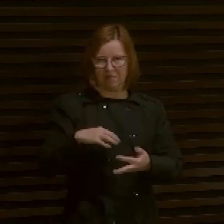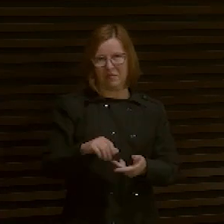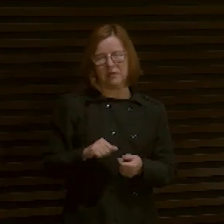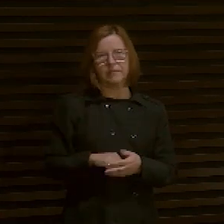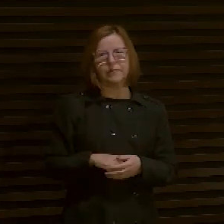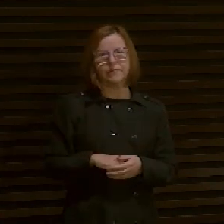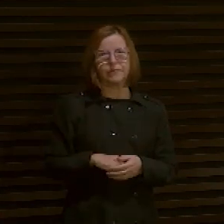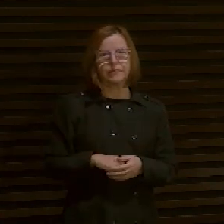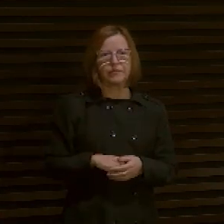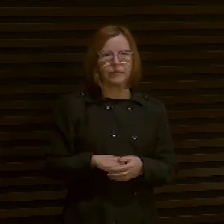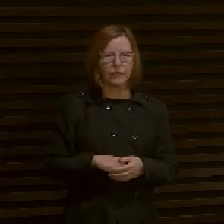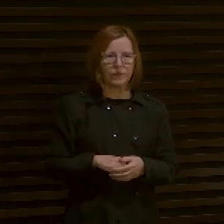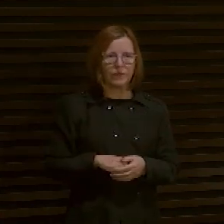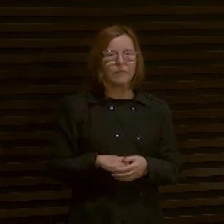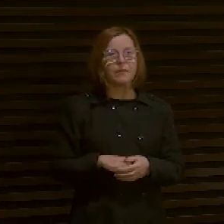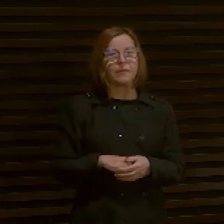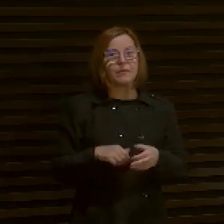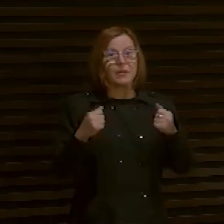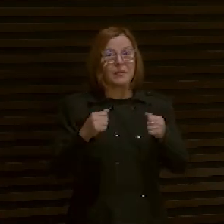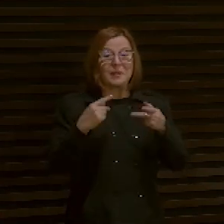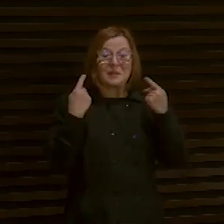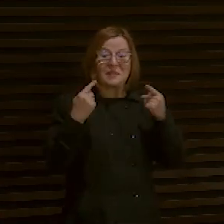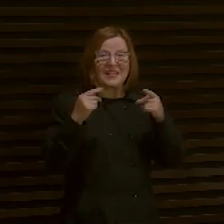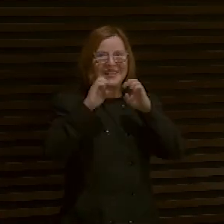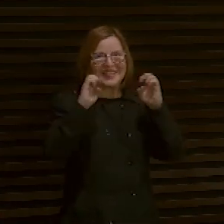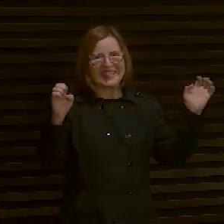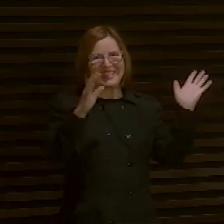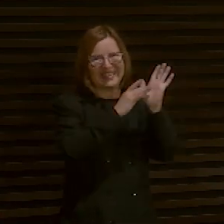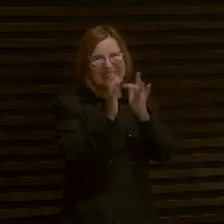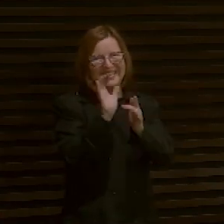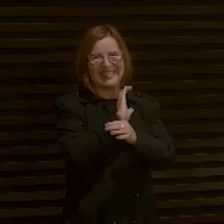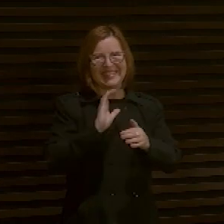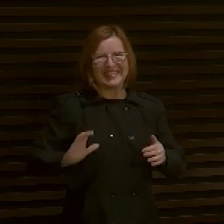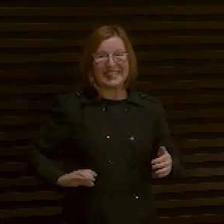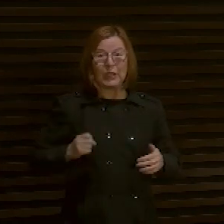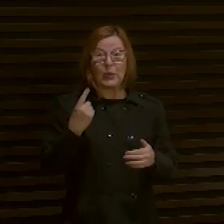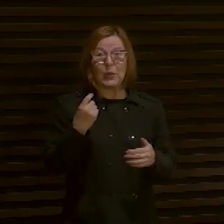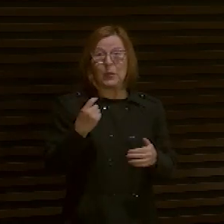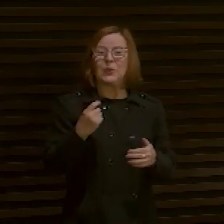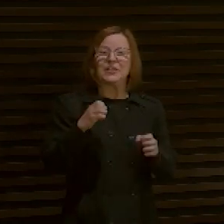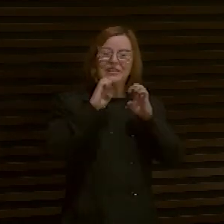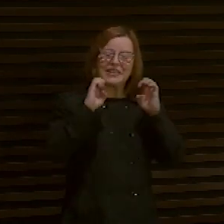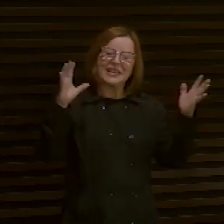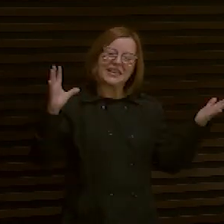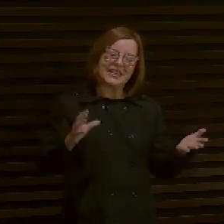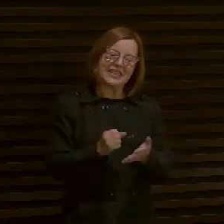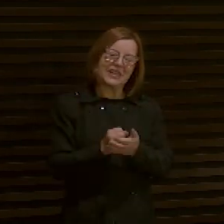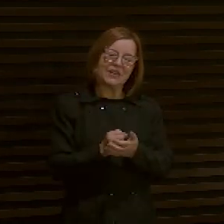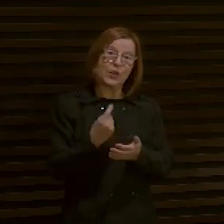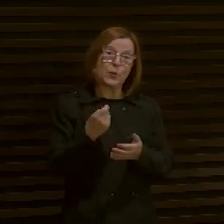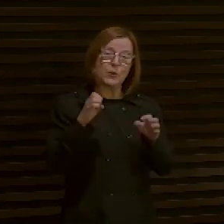Vamos abrir a boca, meus irmãos, pregar o Evangelho de Jesus Cristo, que é o único Evangelho que salva, é o único Evangelho